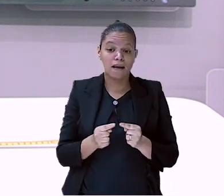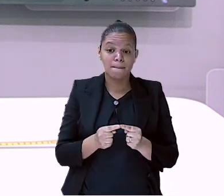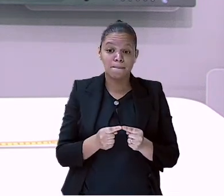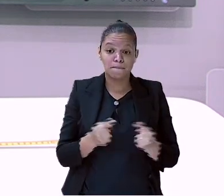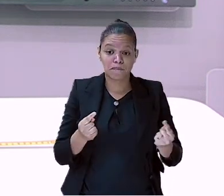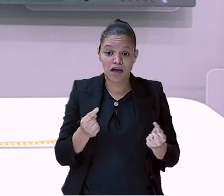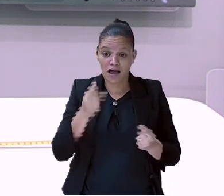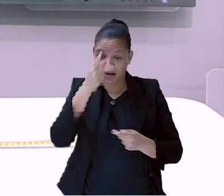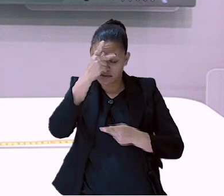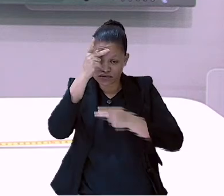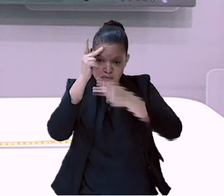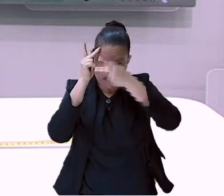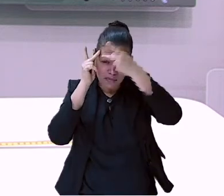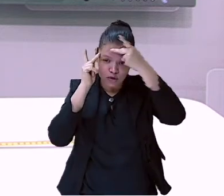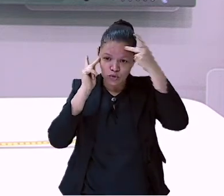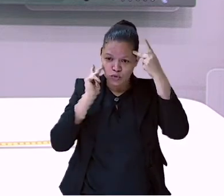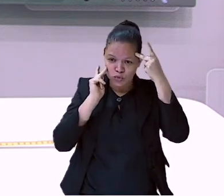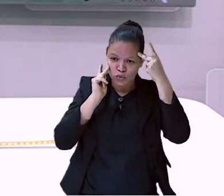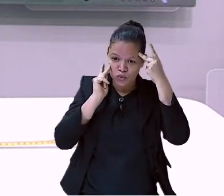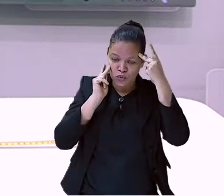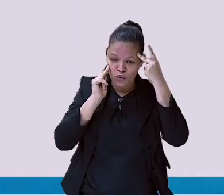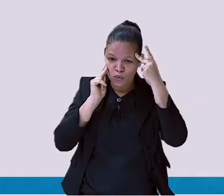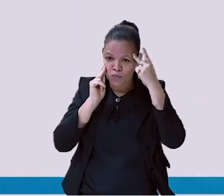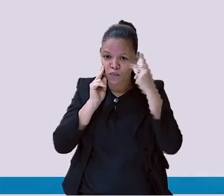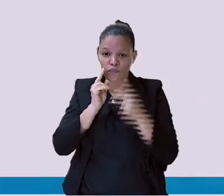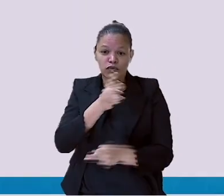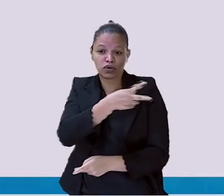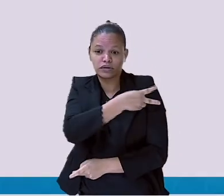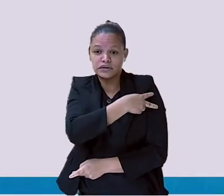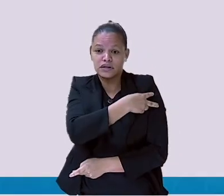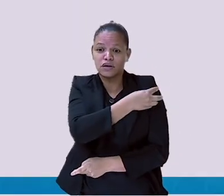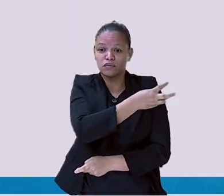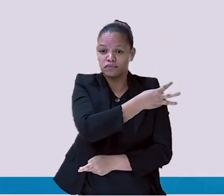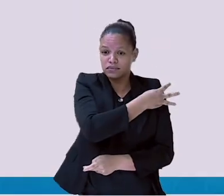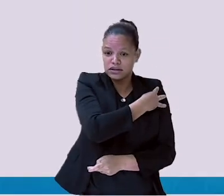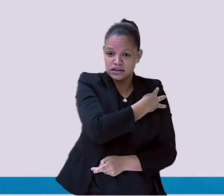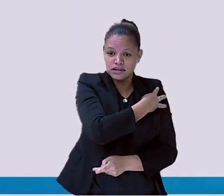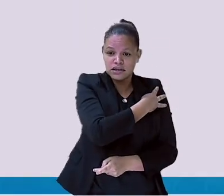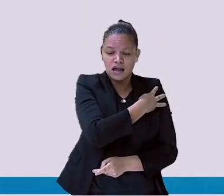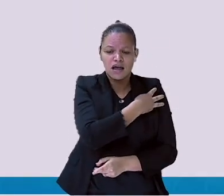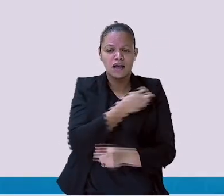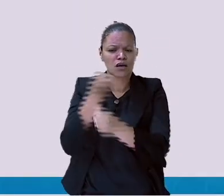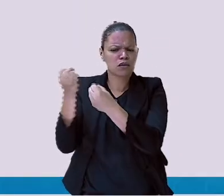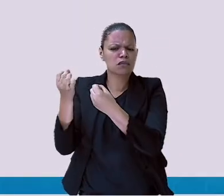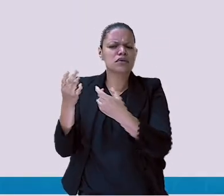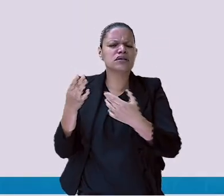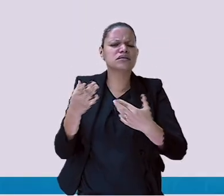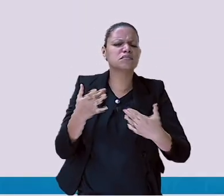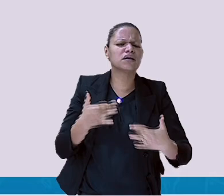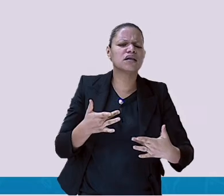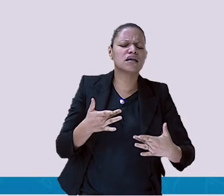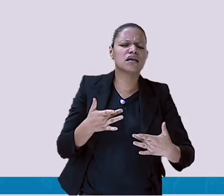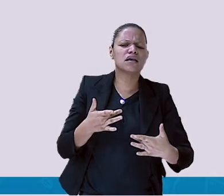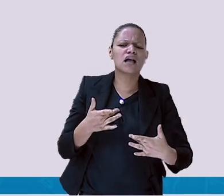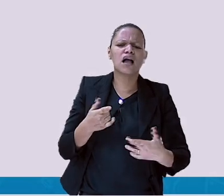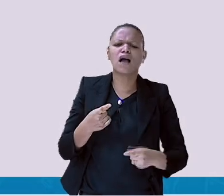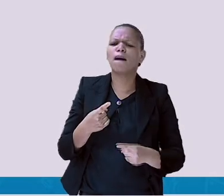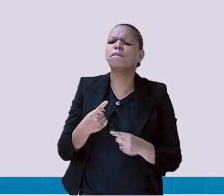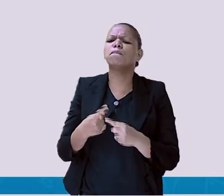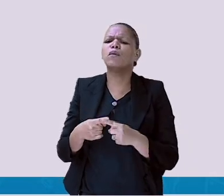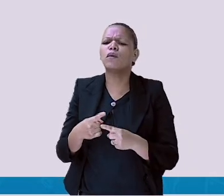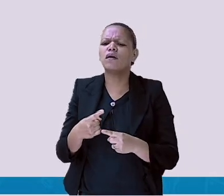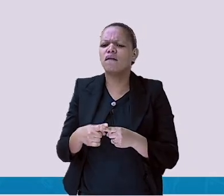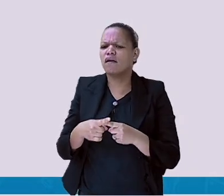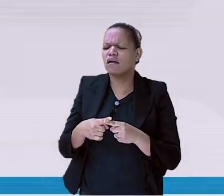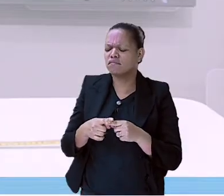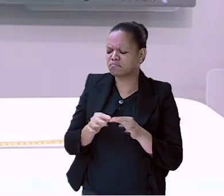gostaria que eles explicassem. Explique por que razão obtivemos medidas diferentes aqui desse slide, tá?